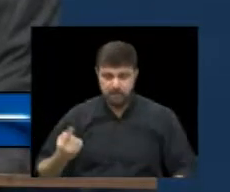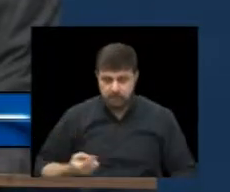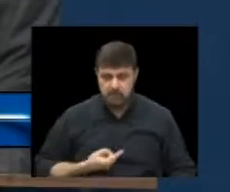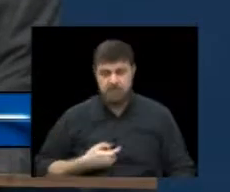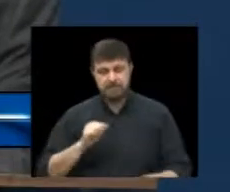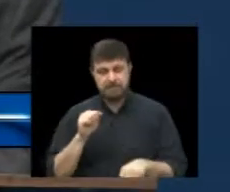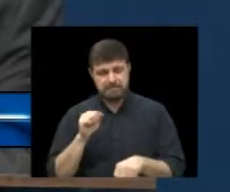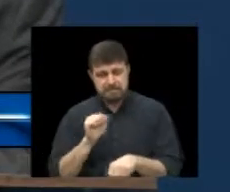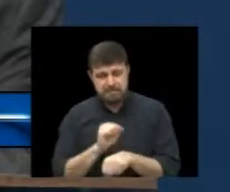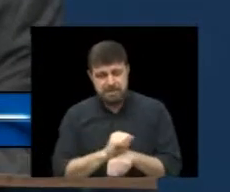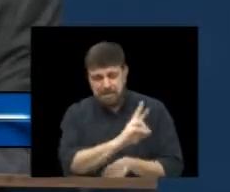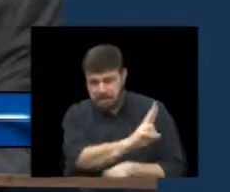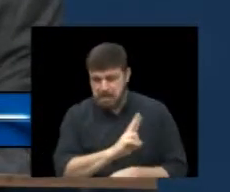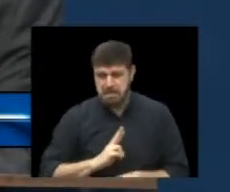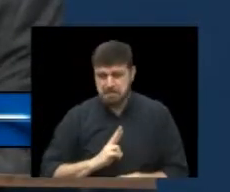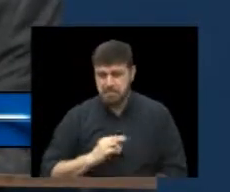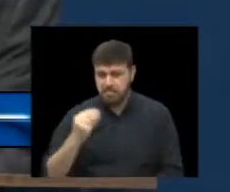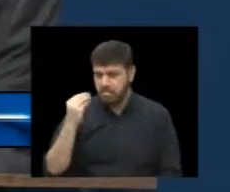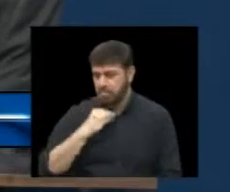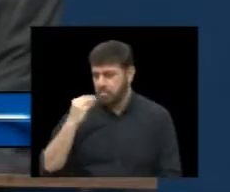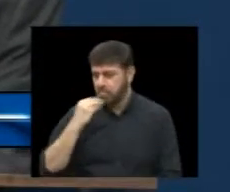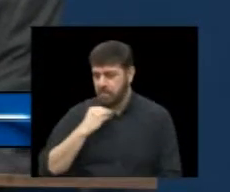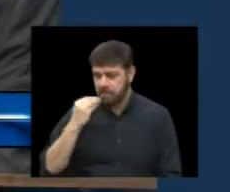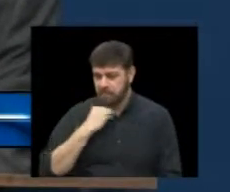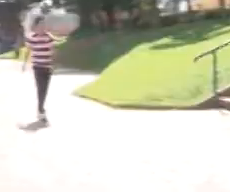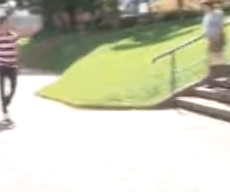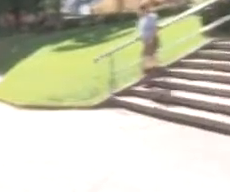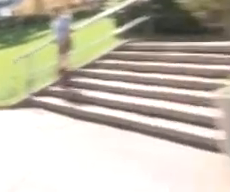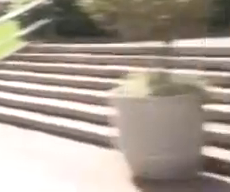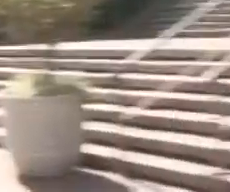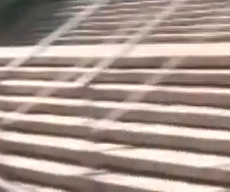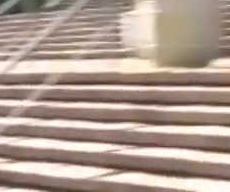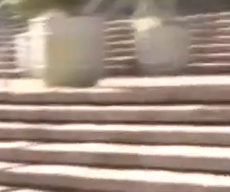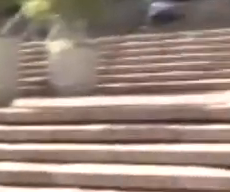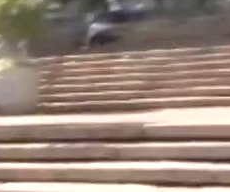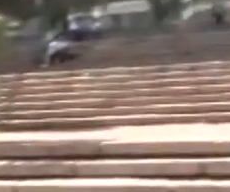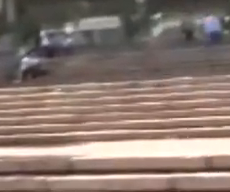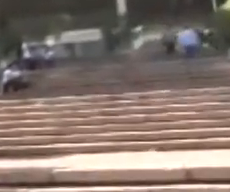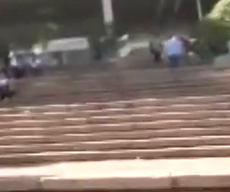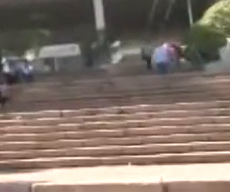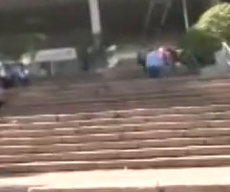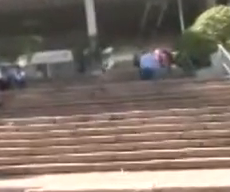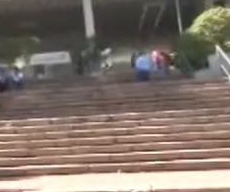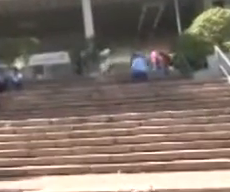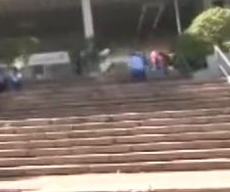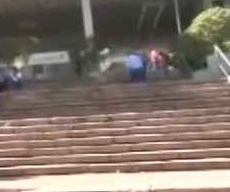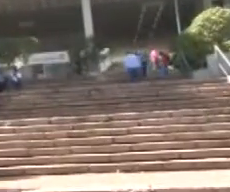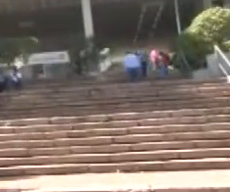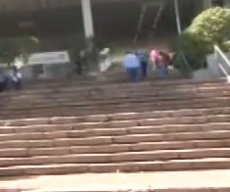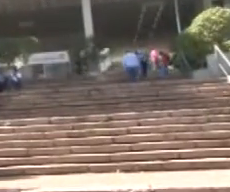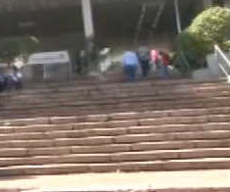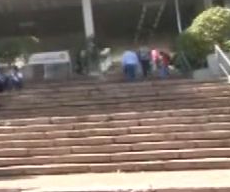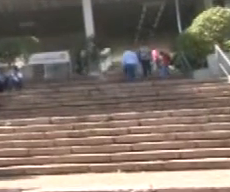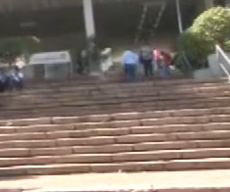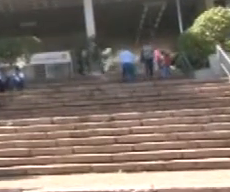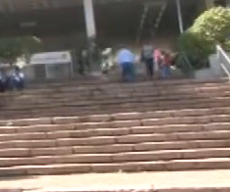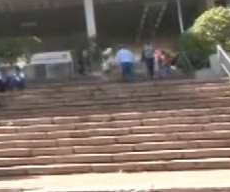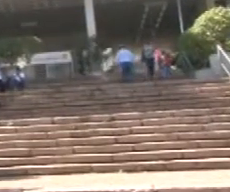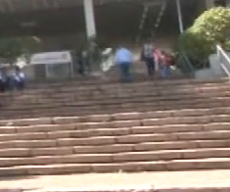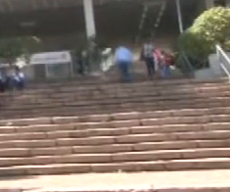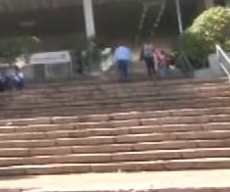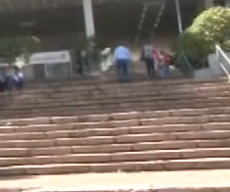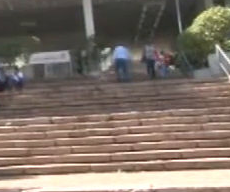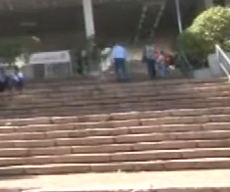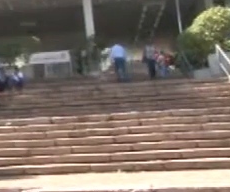para requerimentos eram todas respostas vagas, respostas imprecisas. Em resposta ao documento, o Executivo Municipal alegou que o